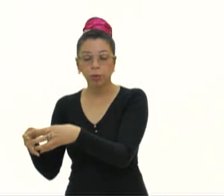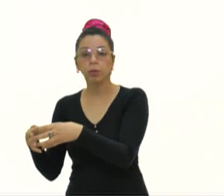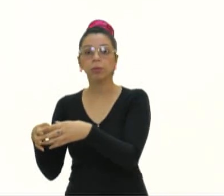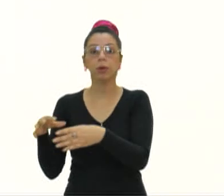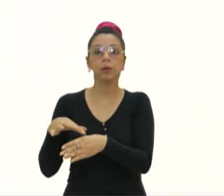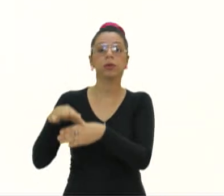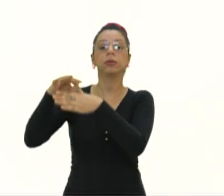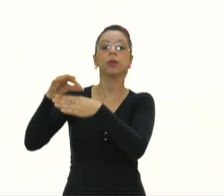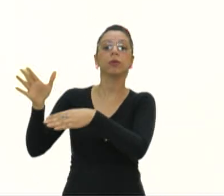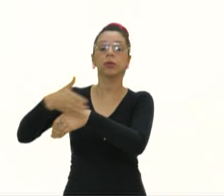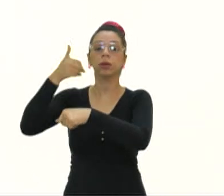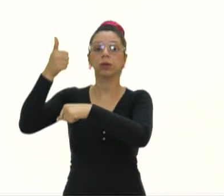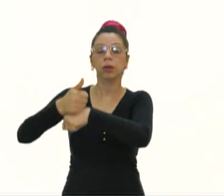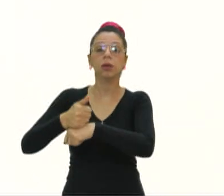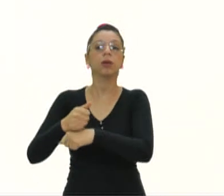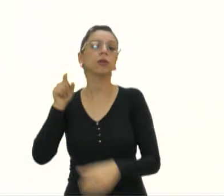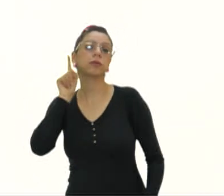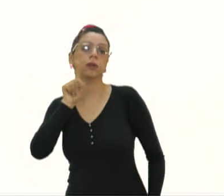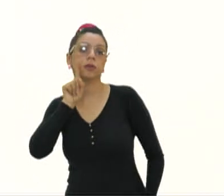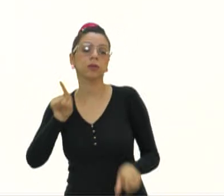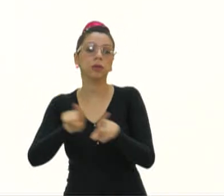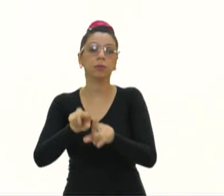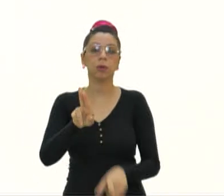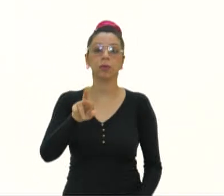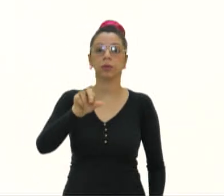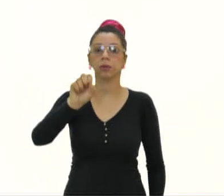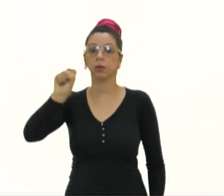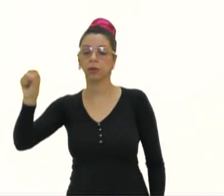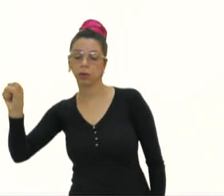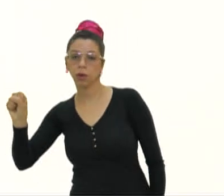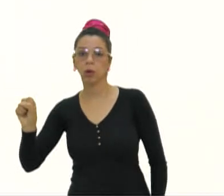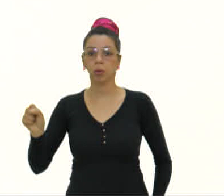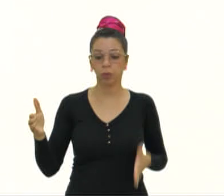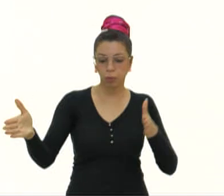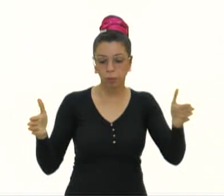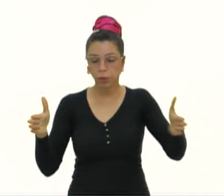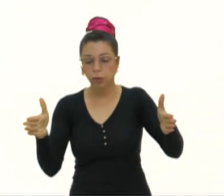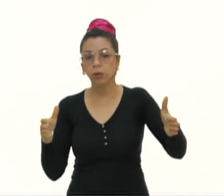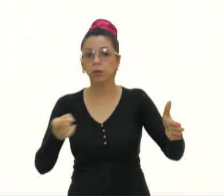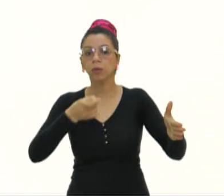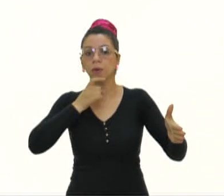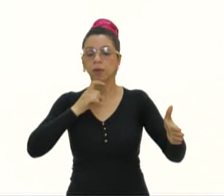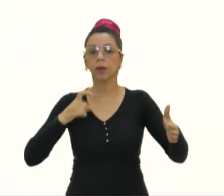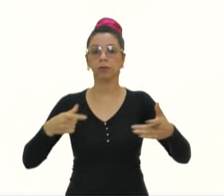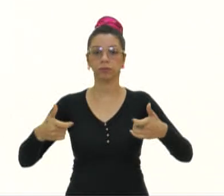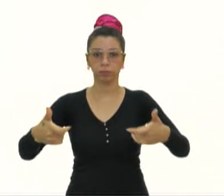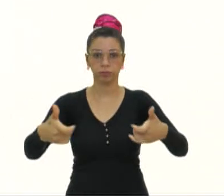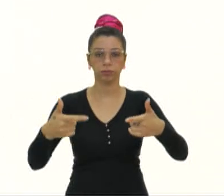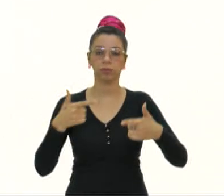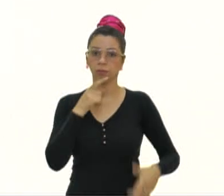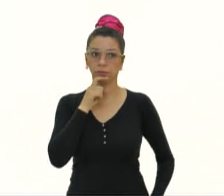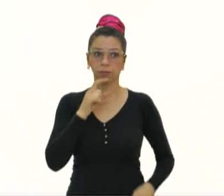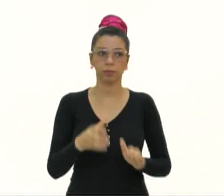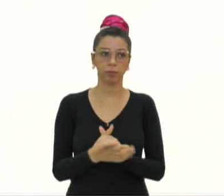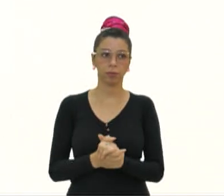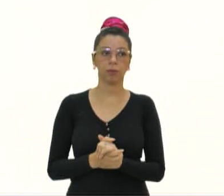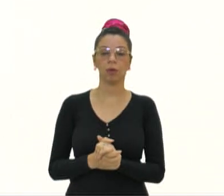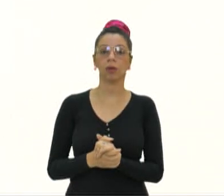Unidos e União Soviética durante a Guerra Fria. Estado Novo é o nome que damos à ditadura de Vargas entre 37 e